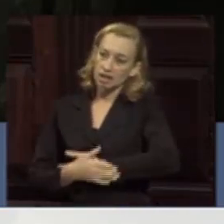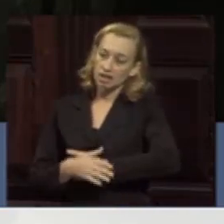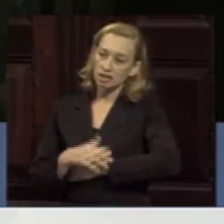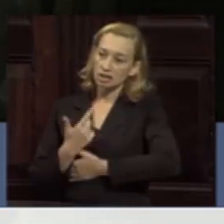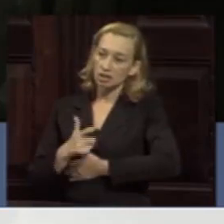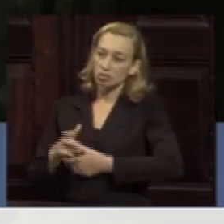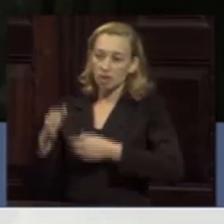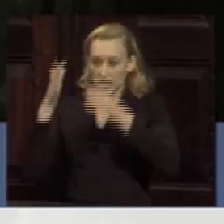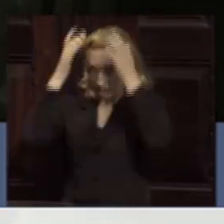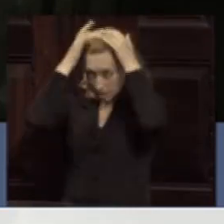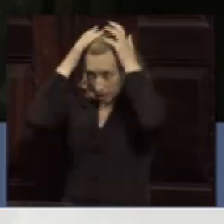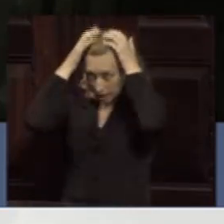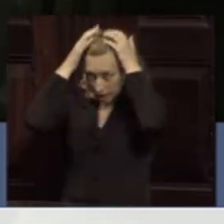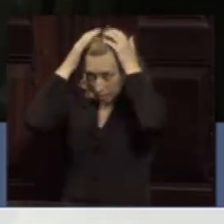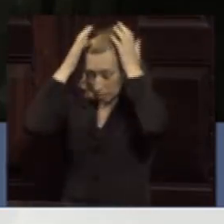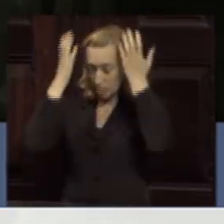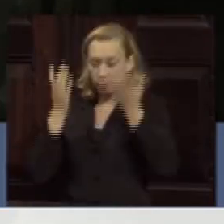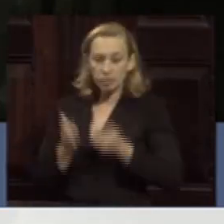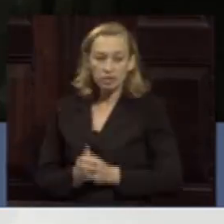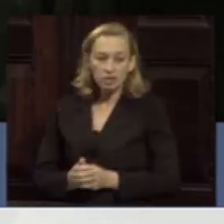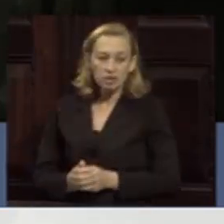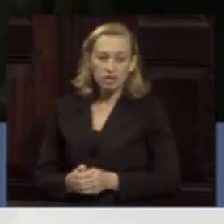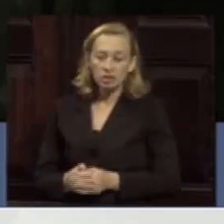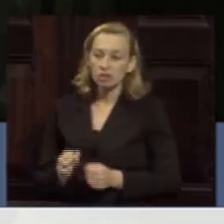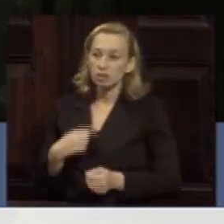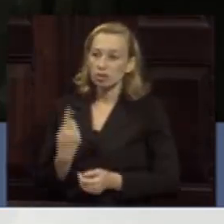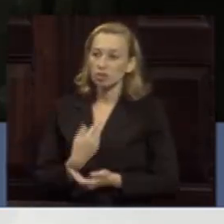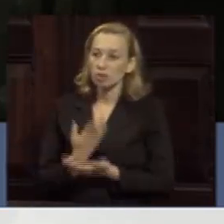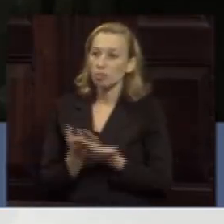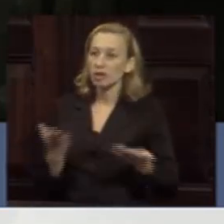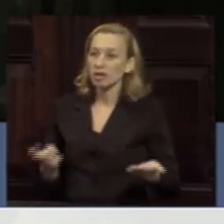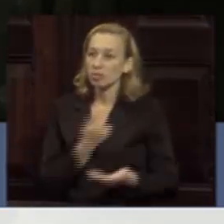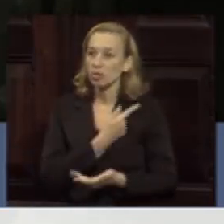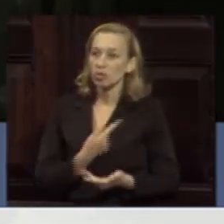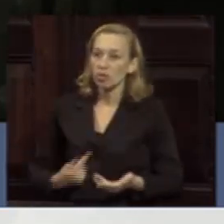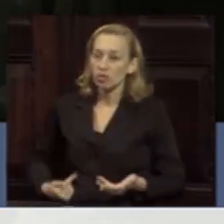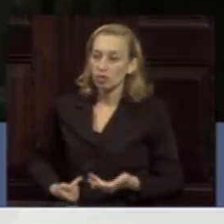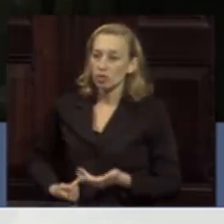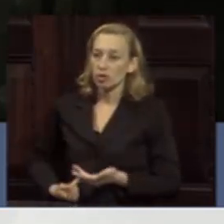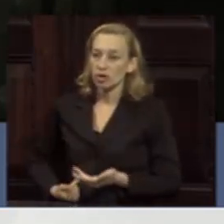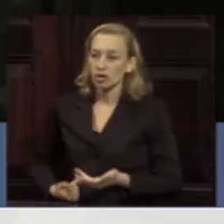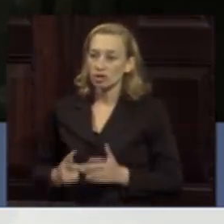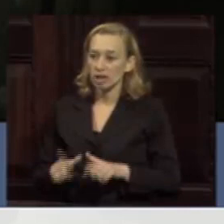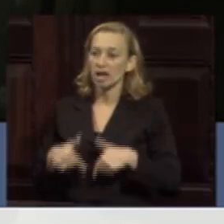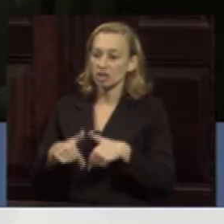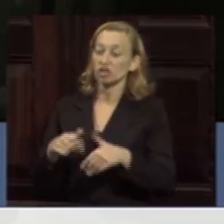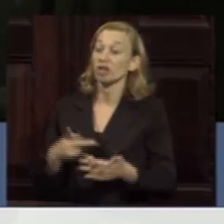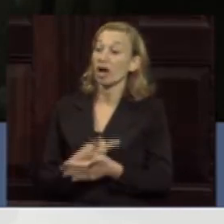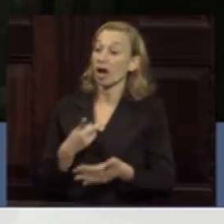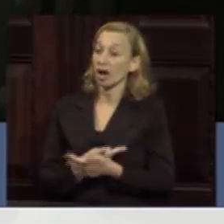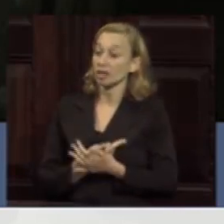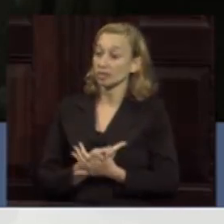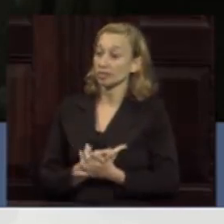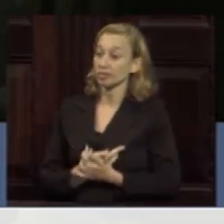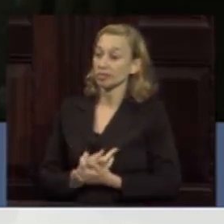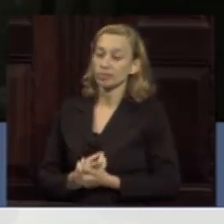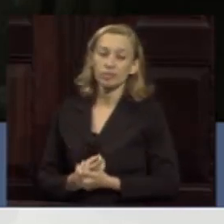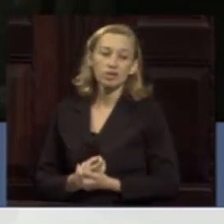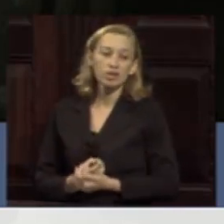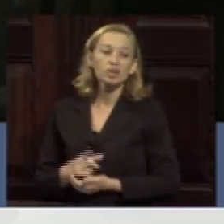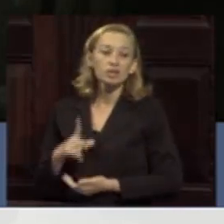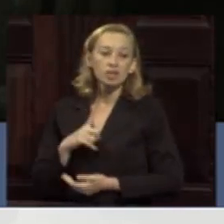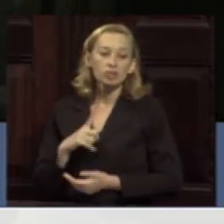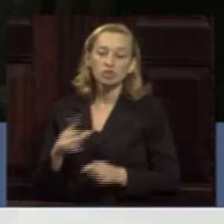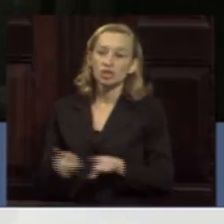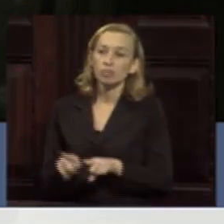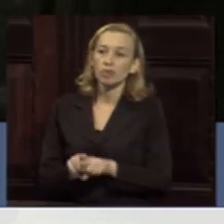históricas das mulheres e que nós estamos perdendo com o governo ilegítimo do governo Temer. Temos a proposta